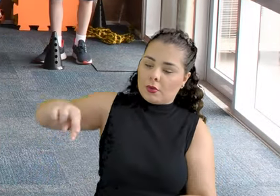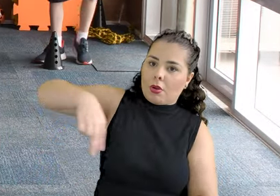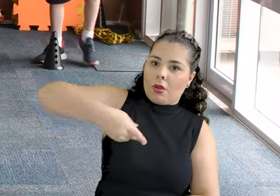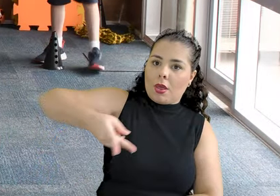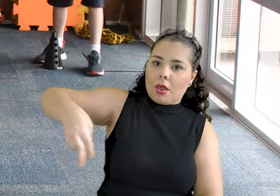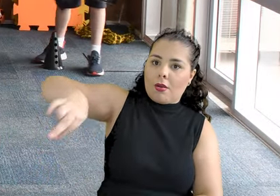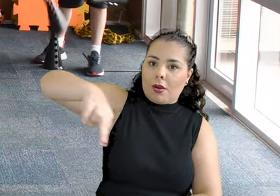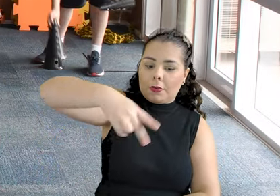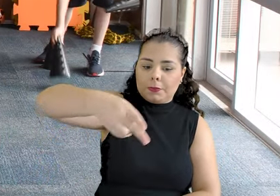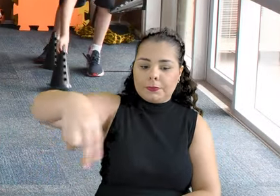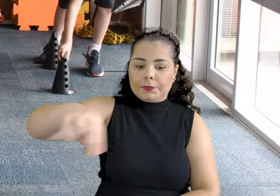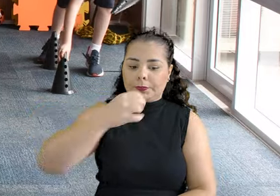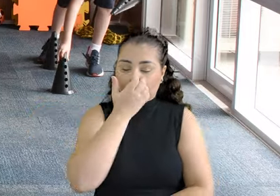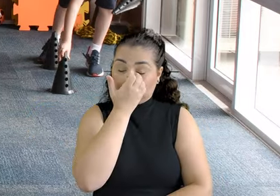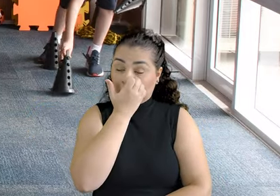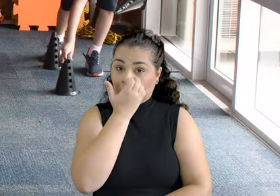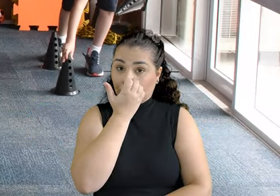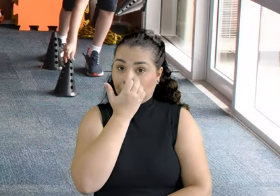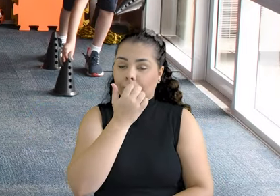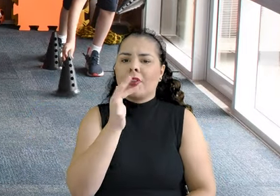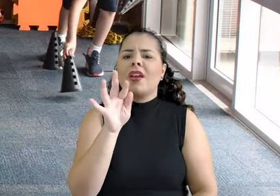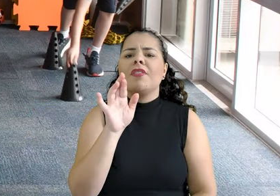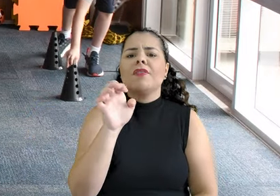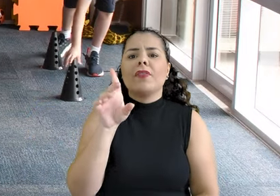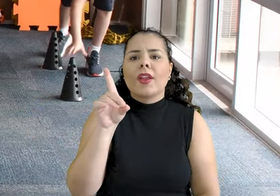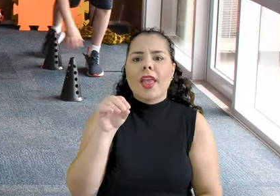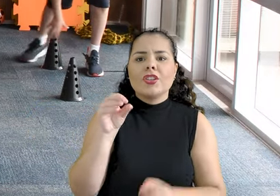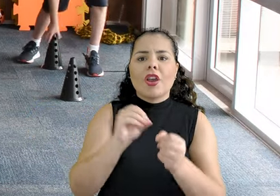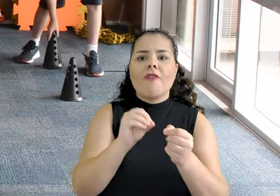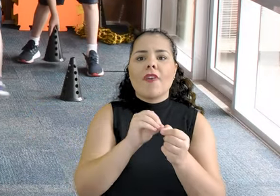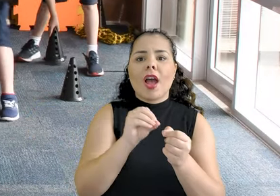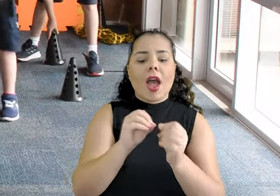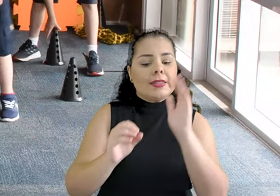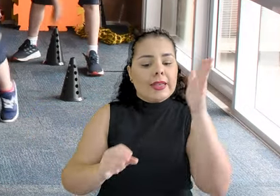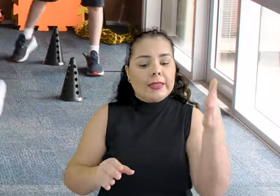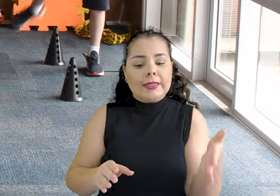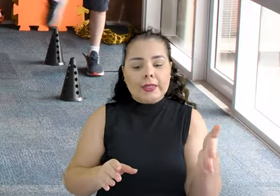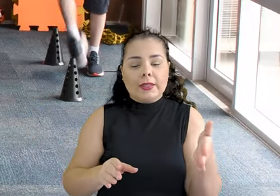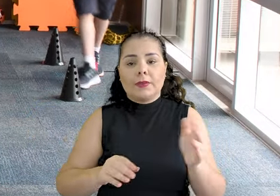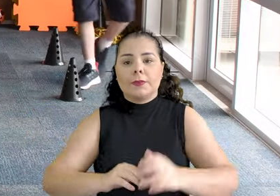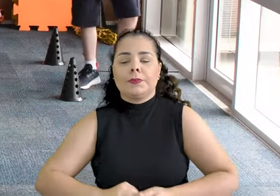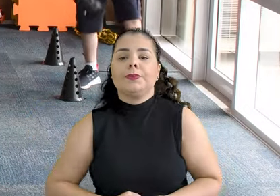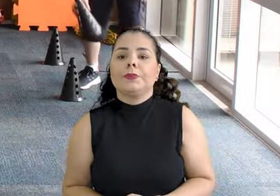Com três tá bom, né? Fred, faz aqui, ó, o seu.